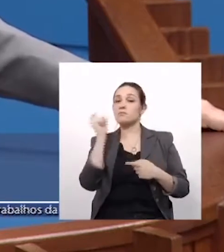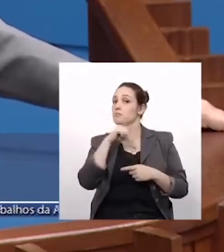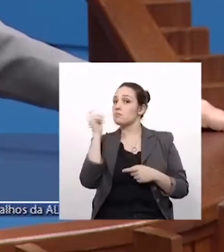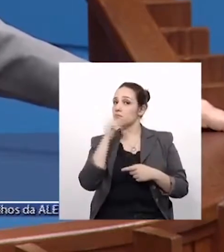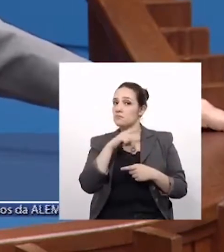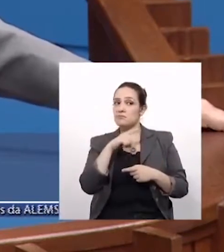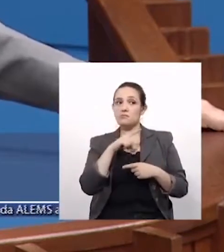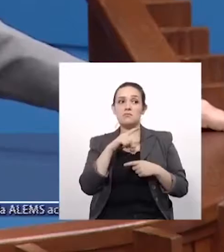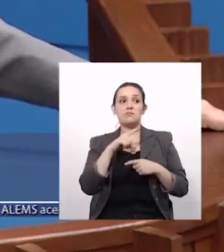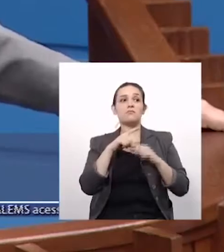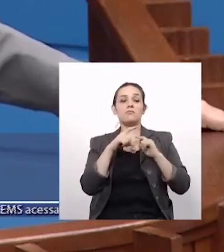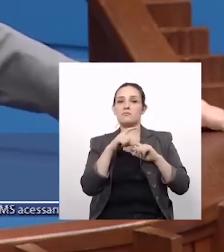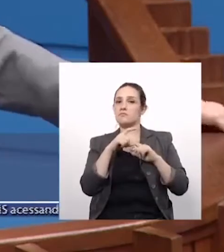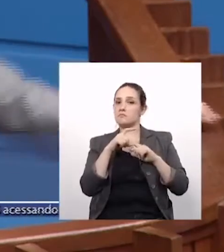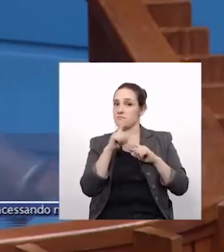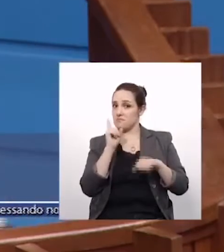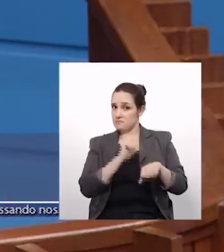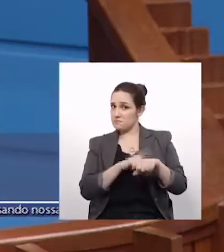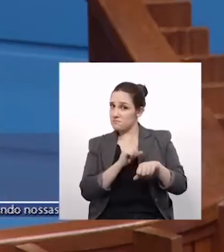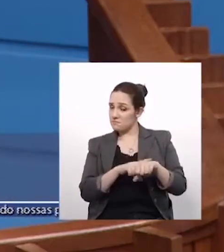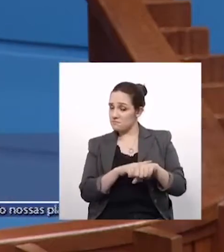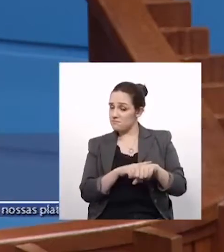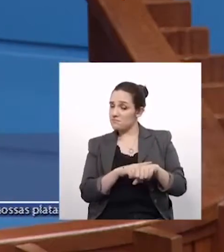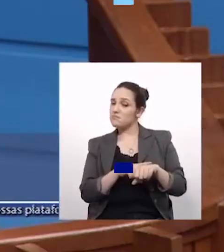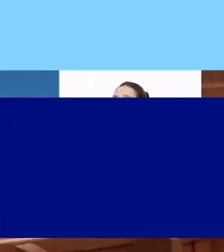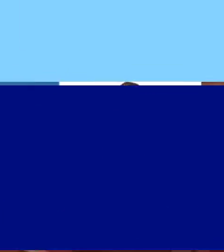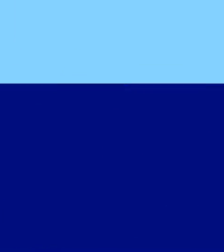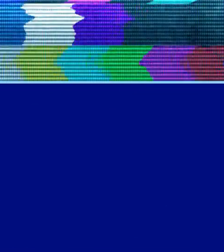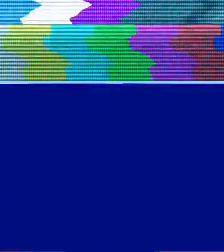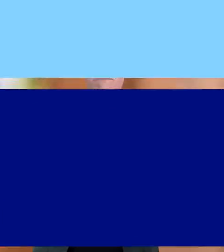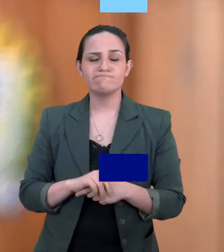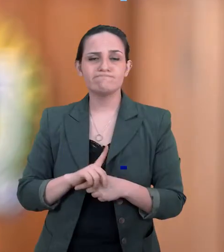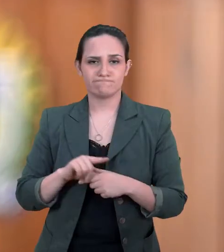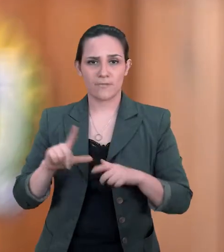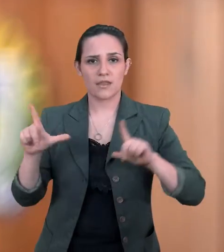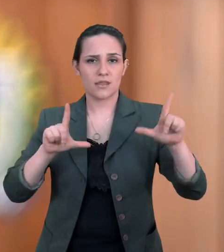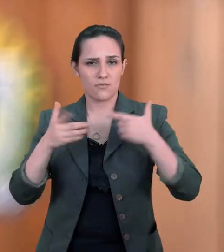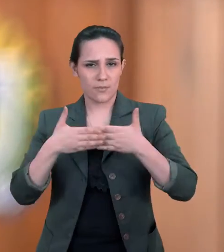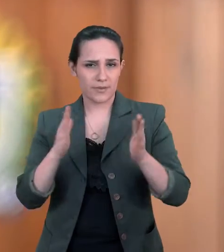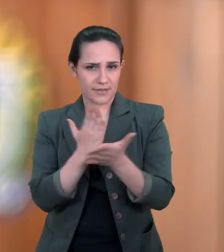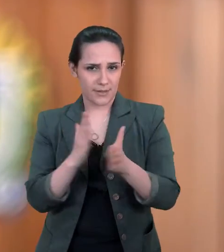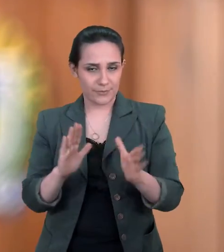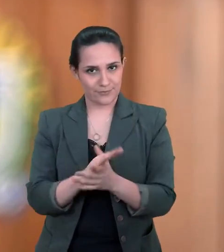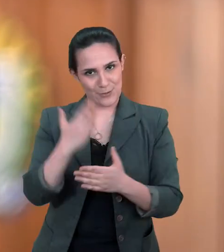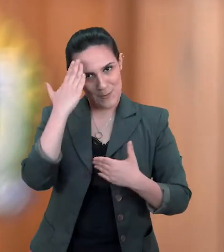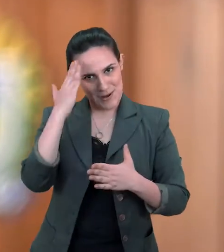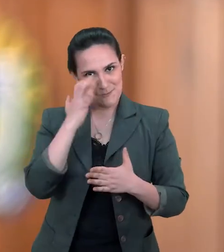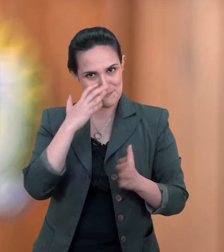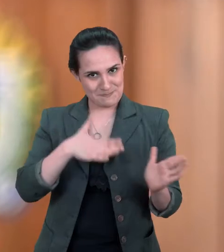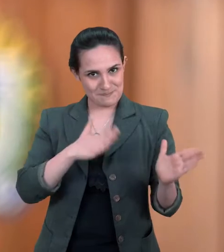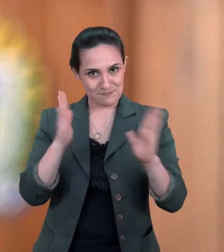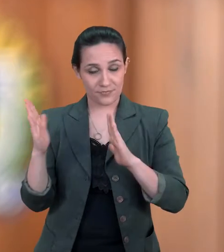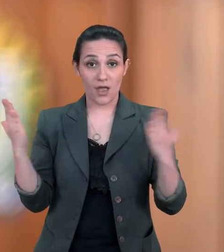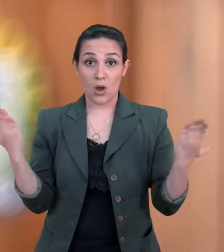curtas e, inexoravelmente, num determinado momento, ela irá aparecer. O programa TV Aberta fica por aqui.